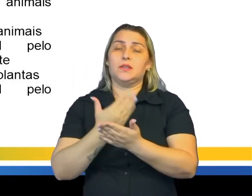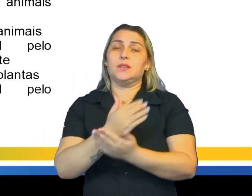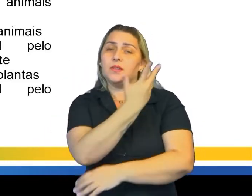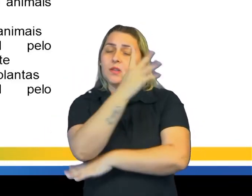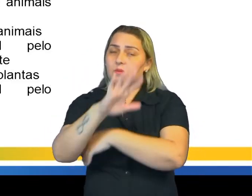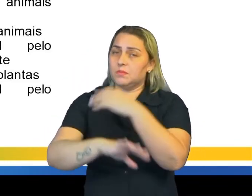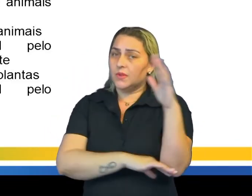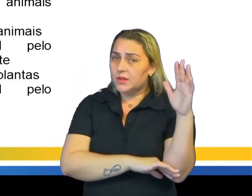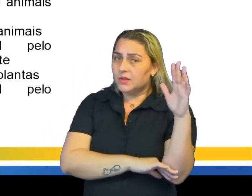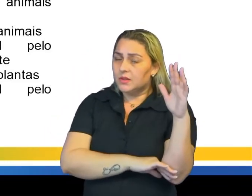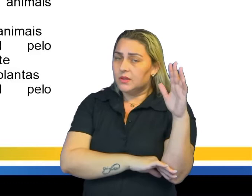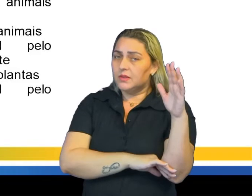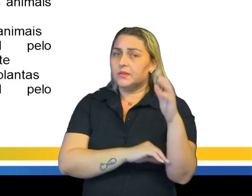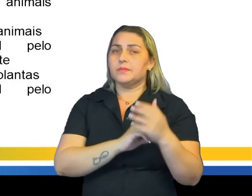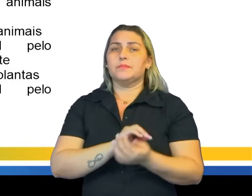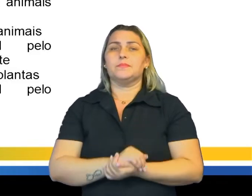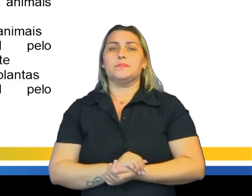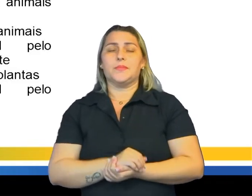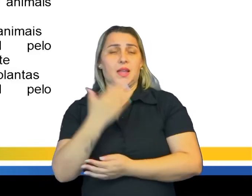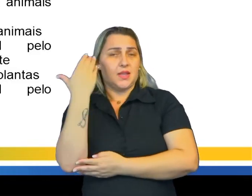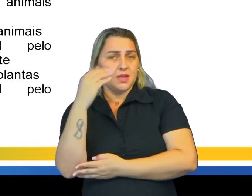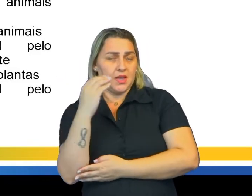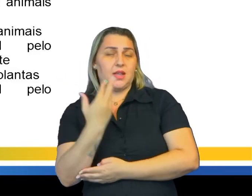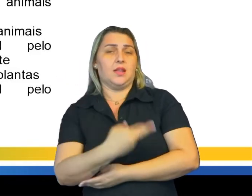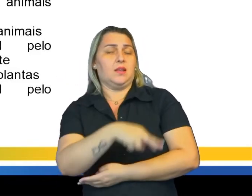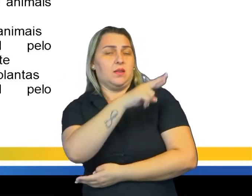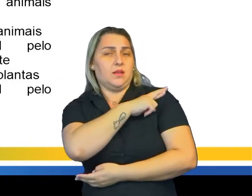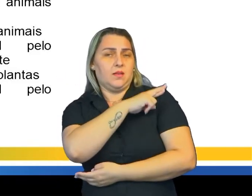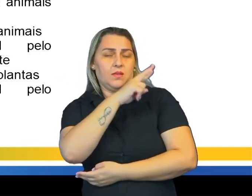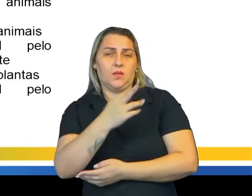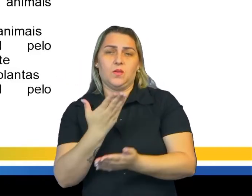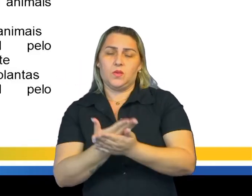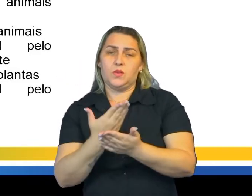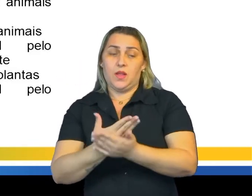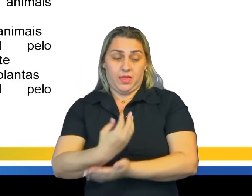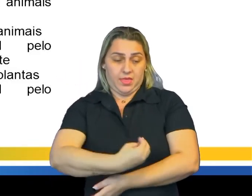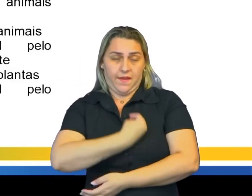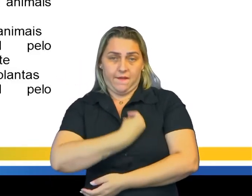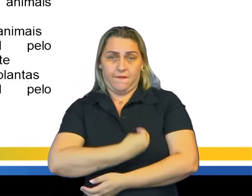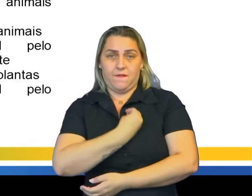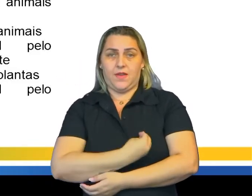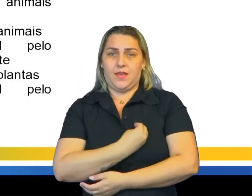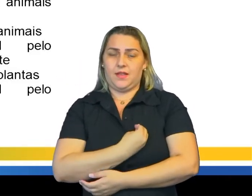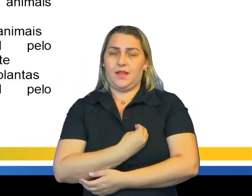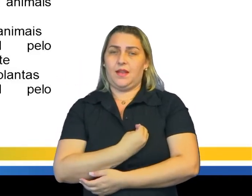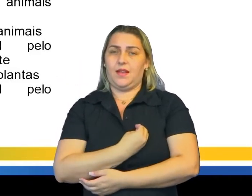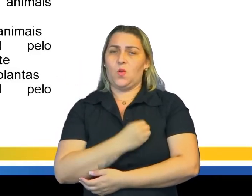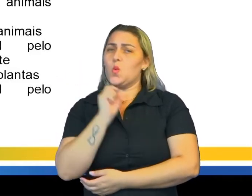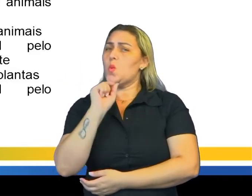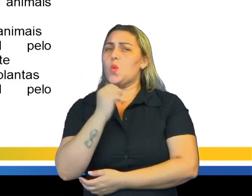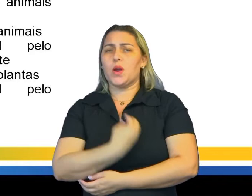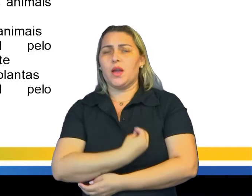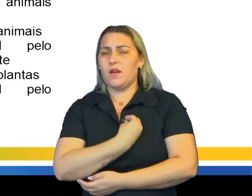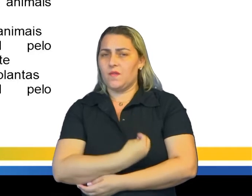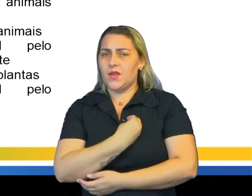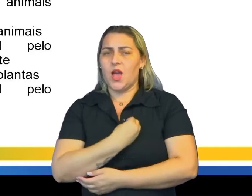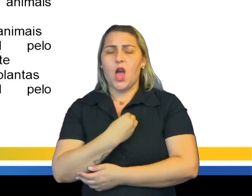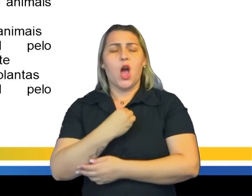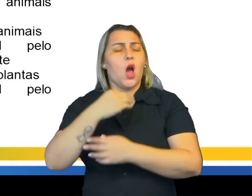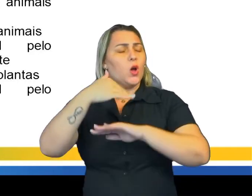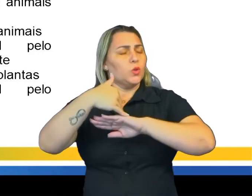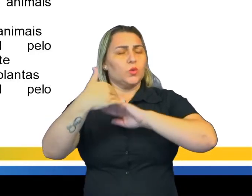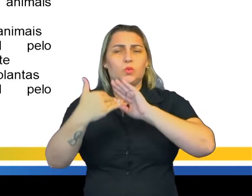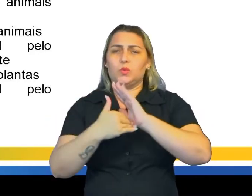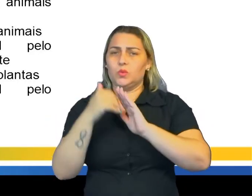as plantas? É a ciência responsável pelo estudo da vida? Aí eu pergunto, o que é a vida? Vida é